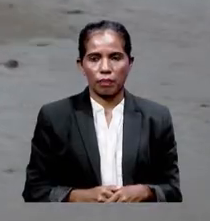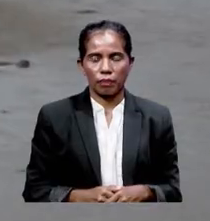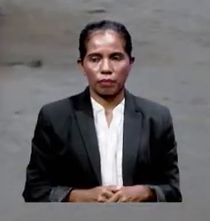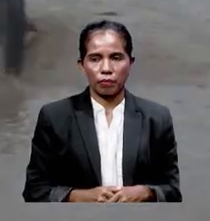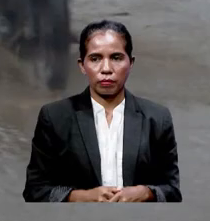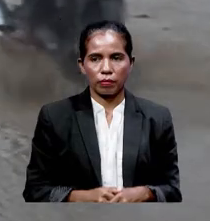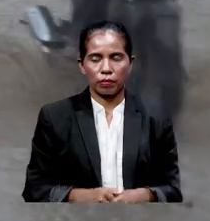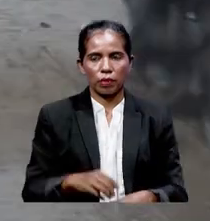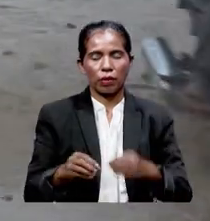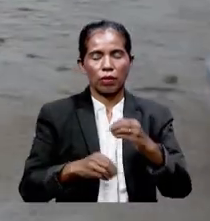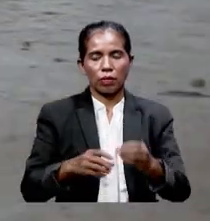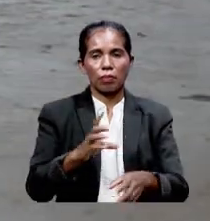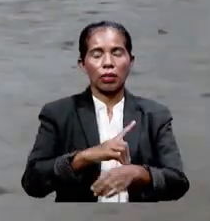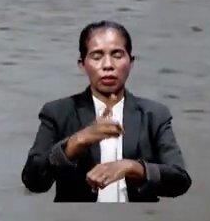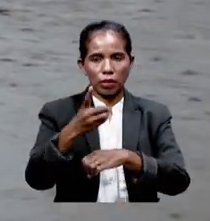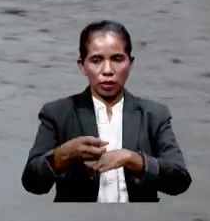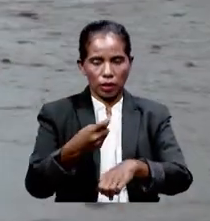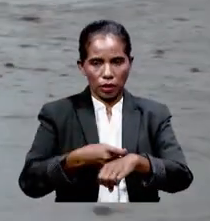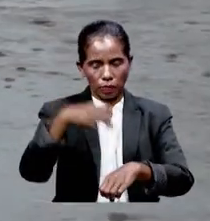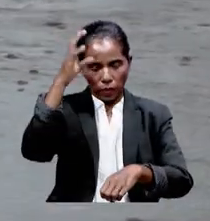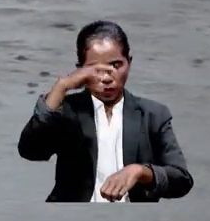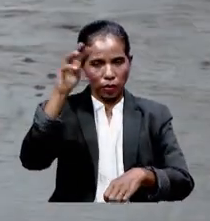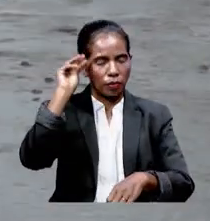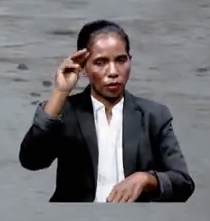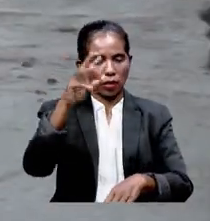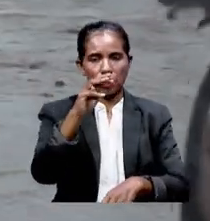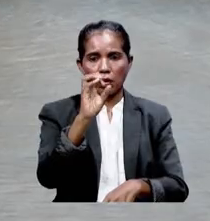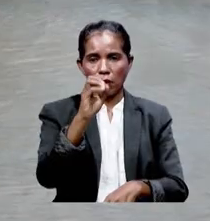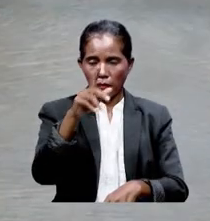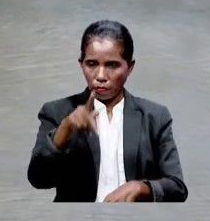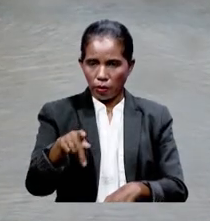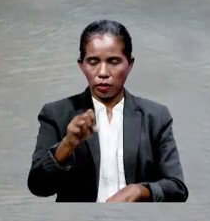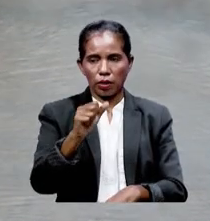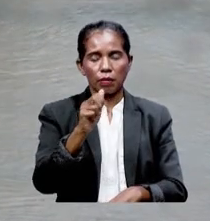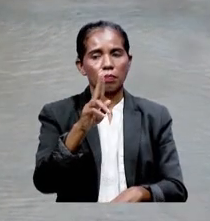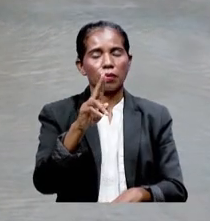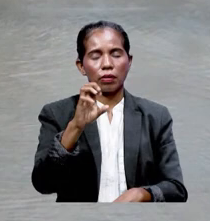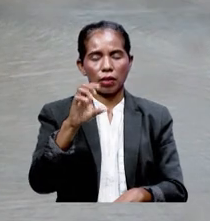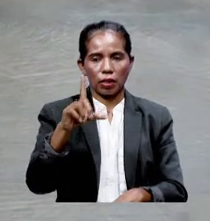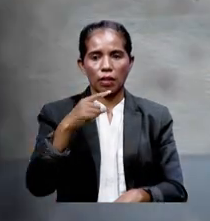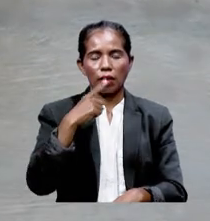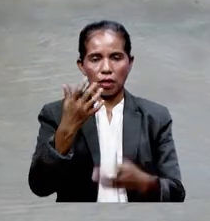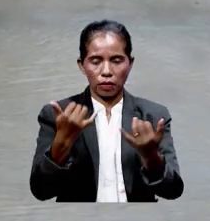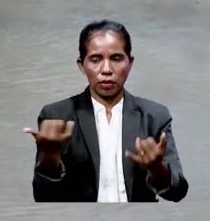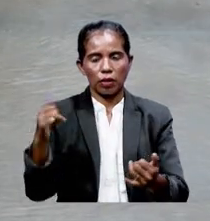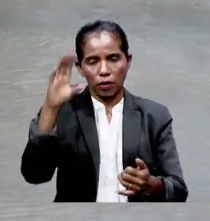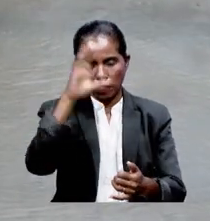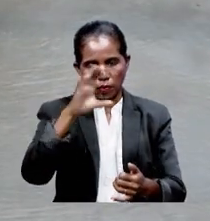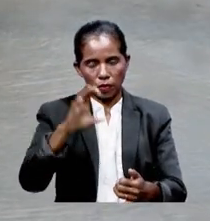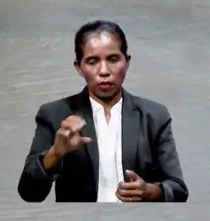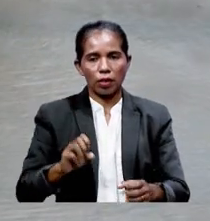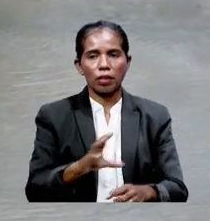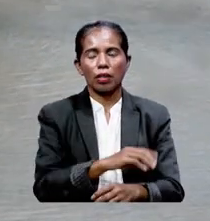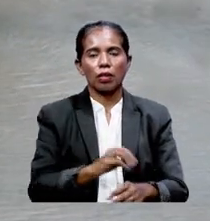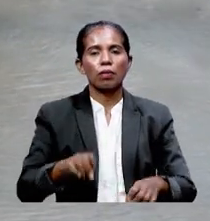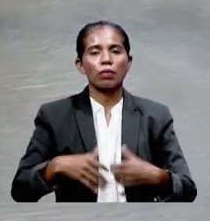Ligado à inundação que acontece há tempo uran, ministro Obras Públicas Samuel Marçal Ateten, dadão ne sira buka hela mecanismo